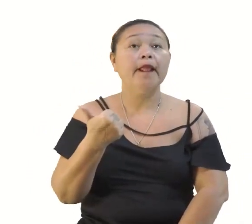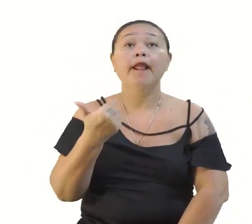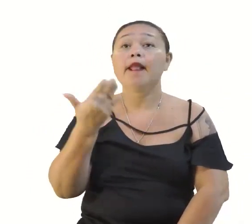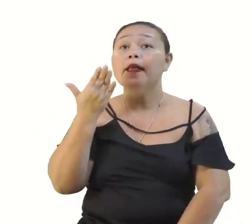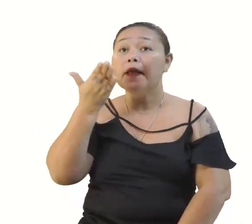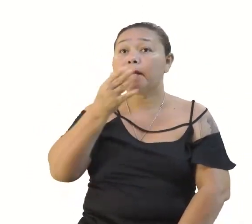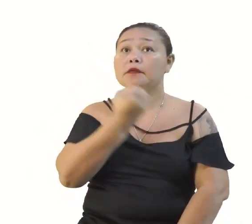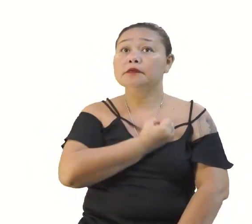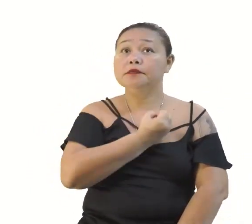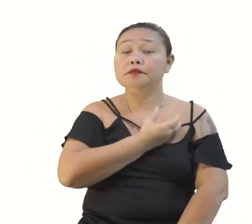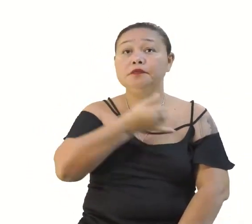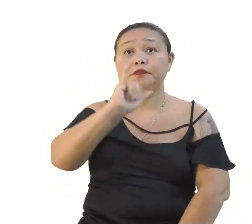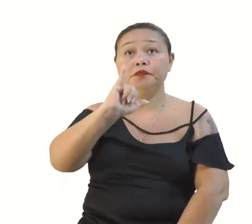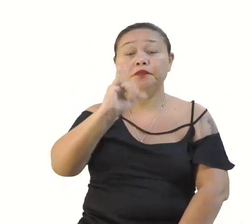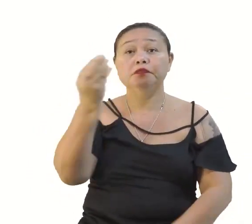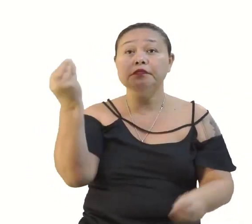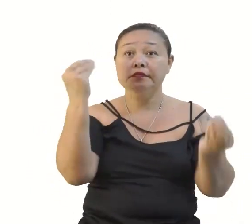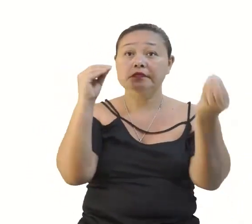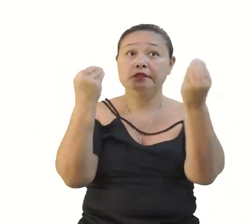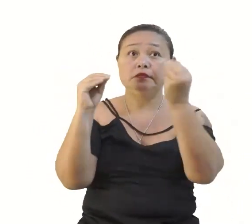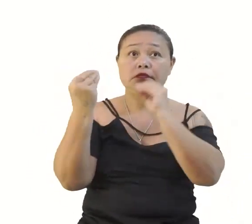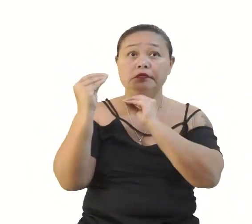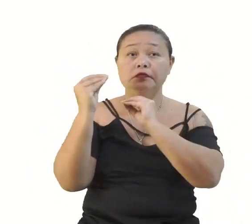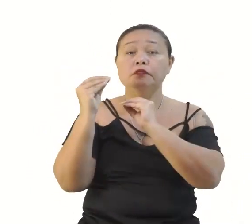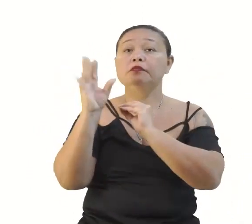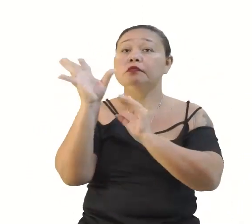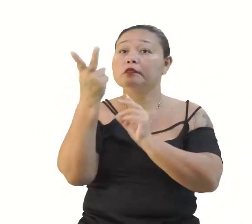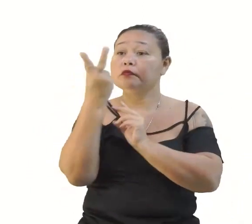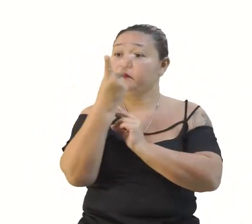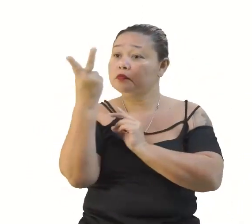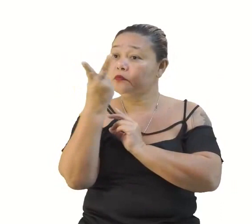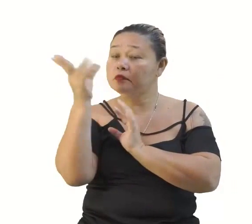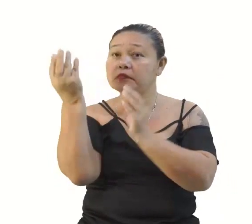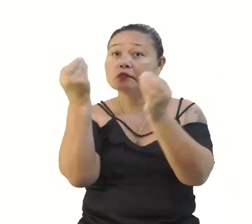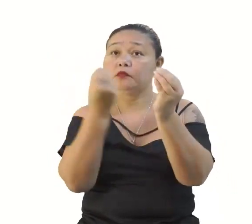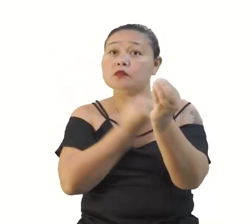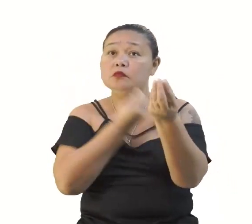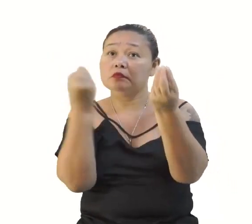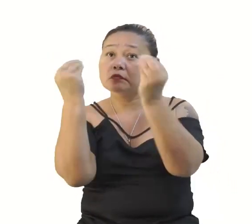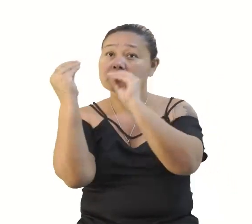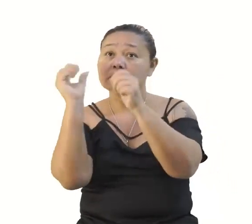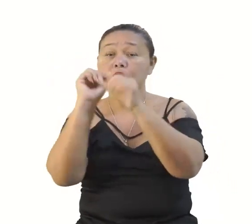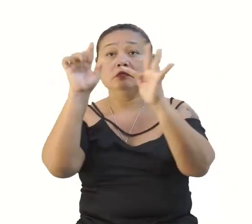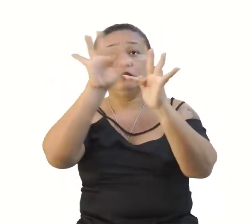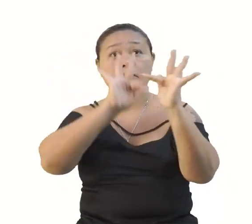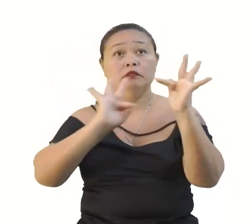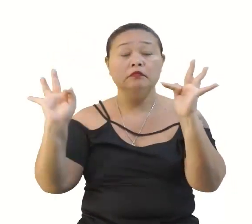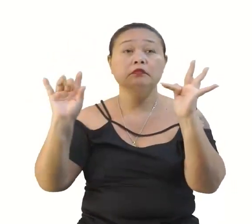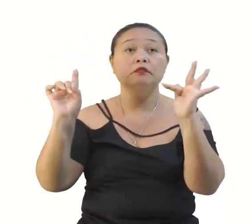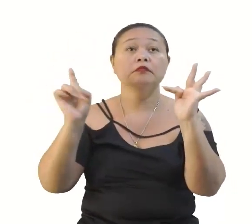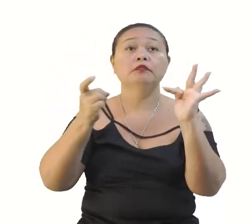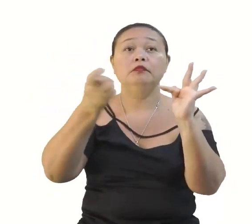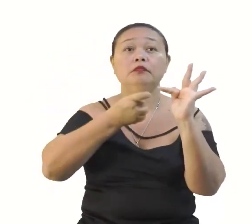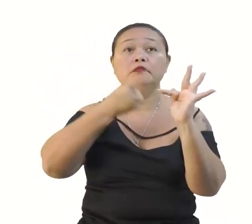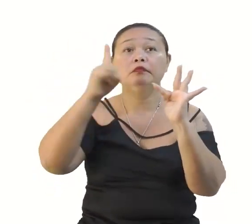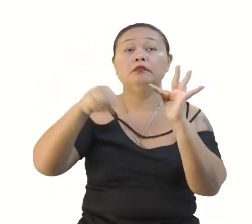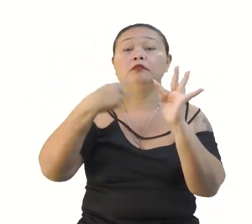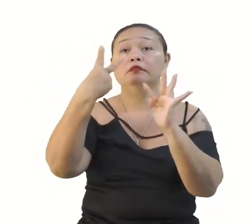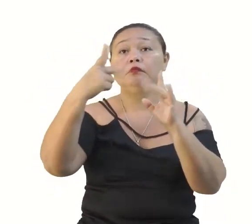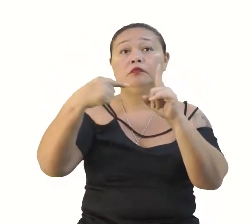Determine os valores de y e monte os pares ordenados da função f de x